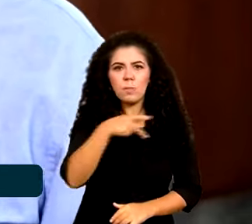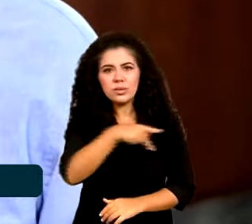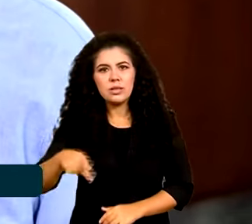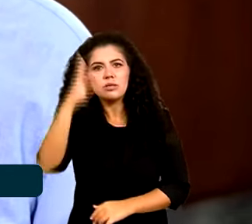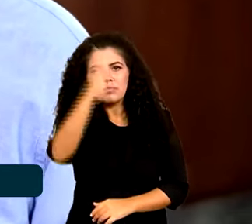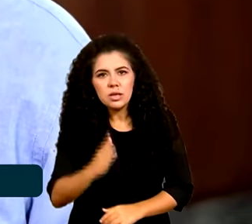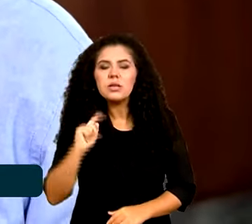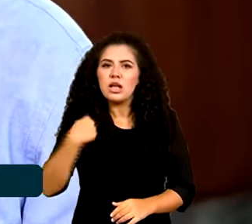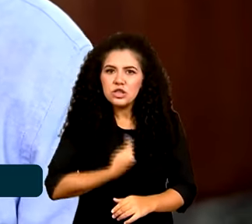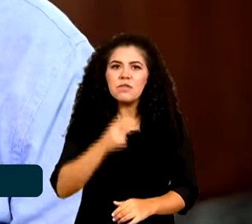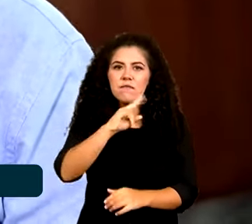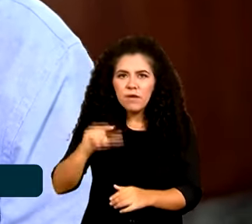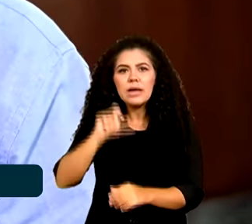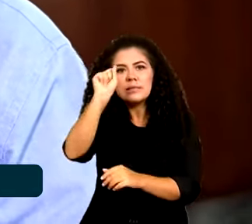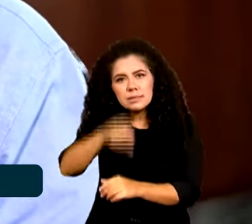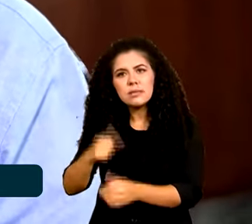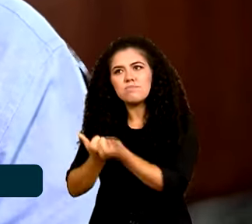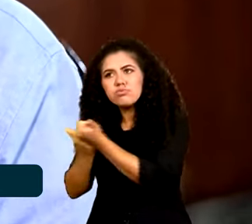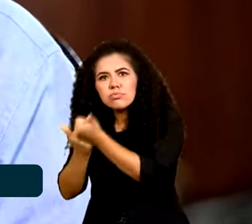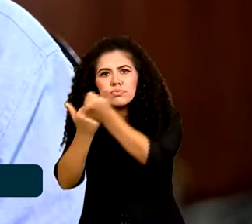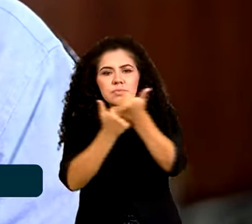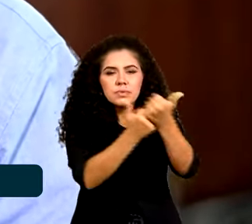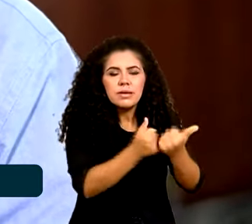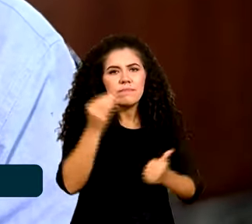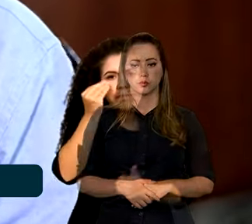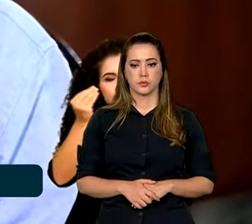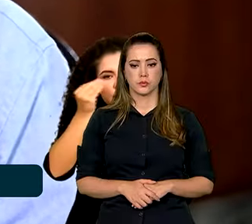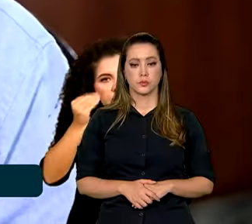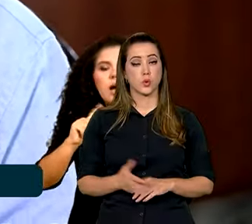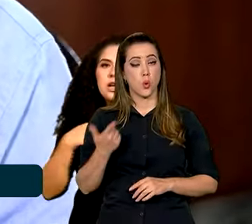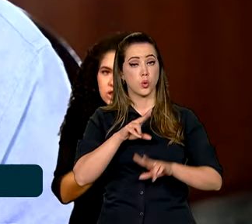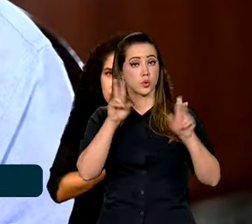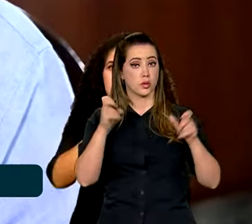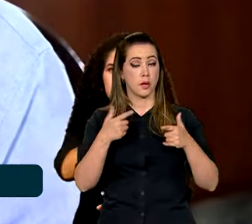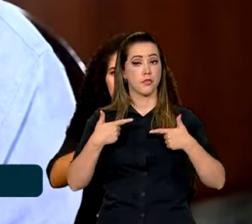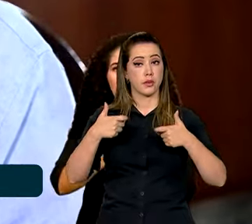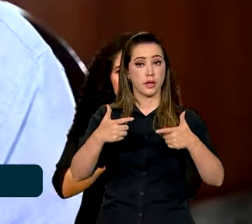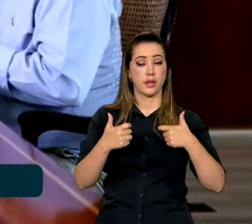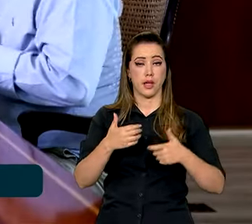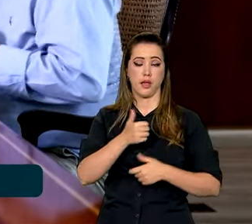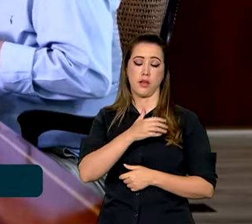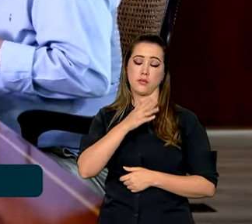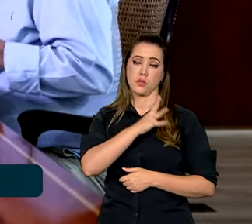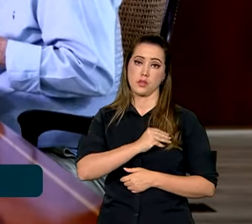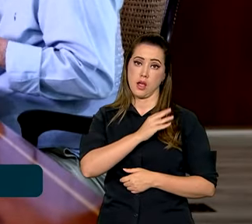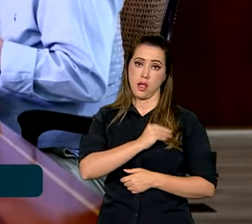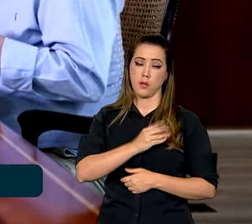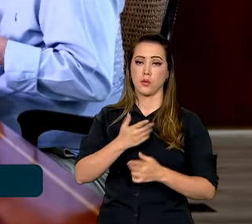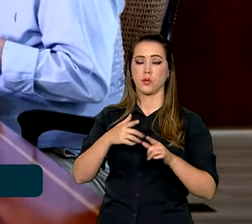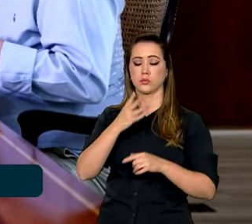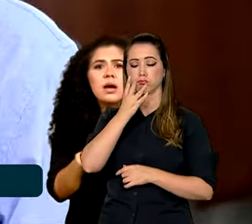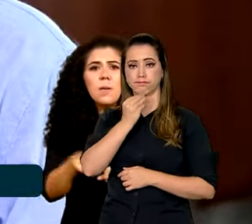governo pode fazer outro assunto do conversa com o presidente foi o conflito entre Israel e Palestina e a busca pela